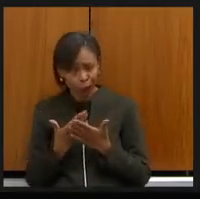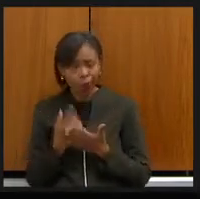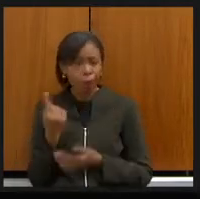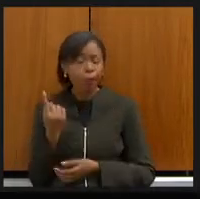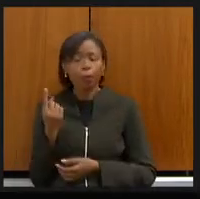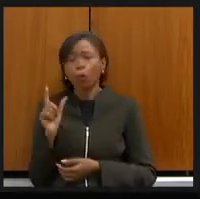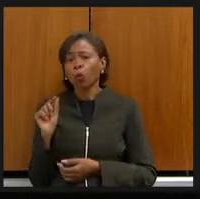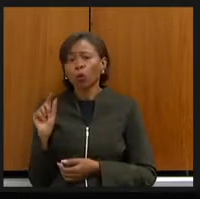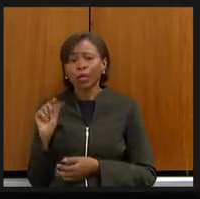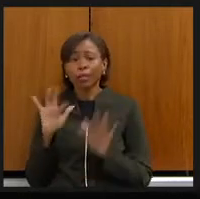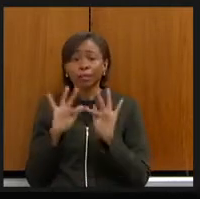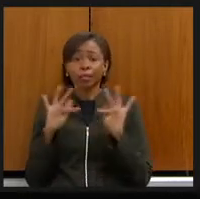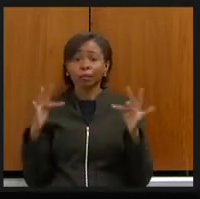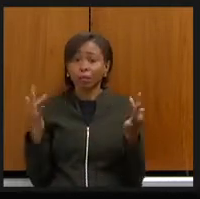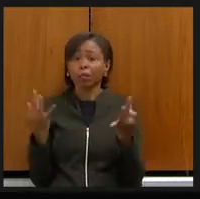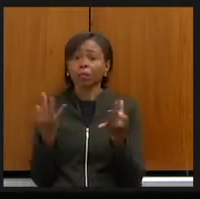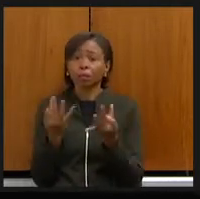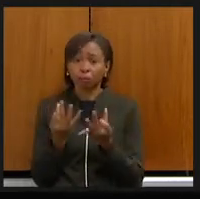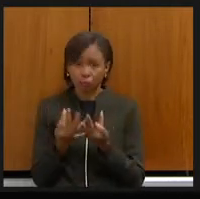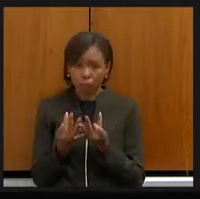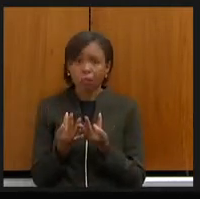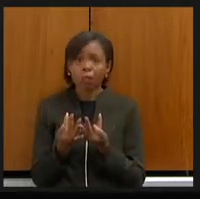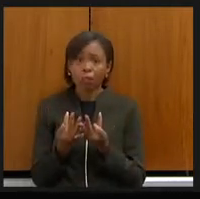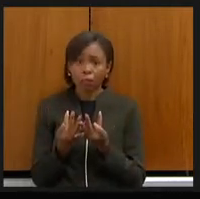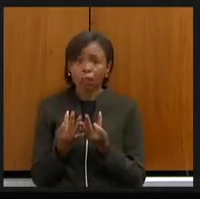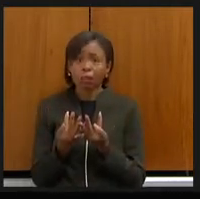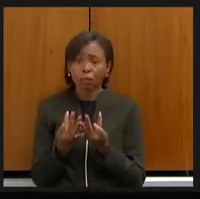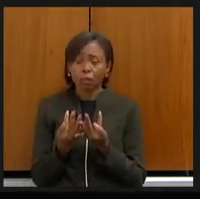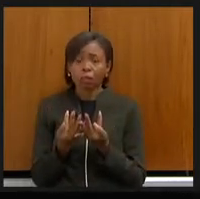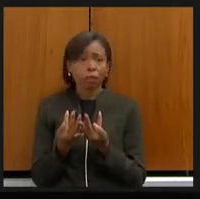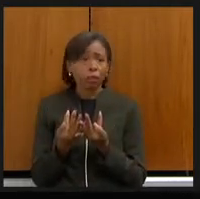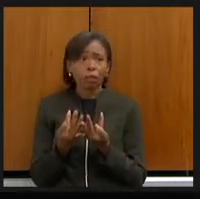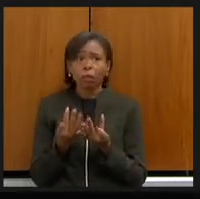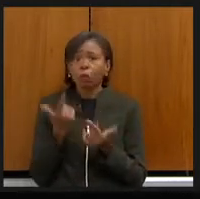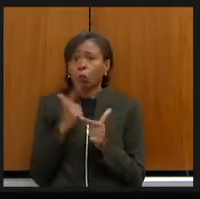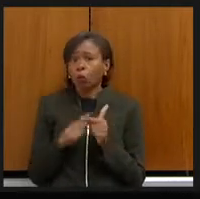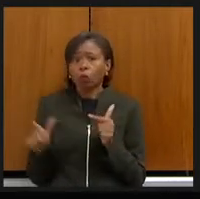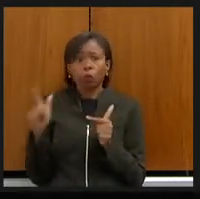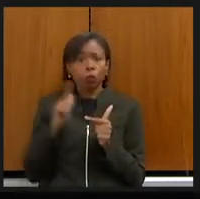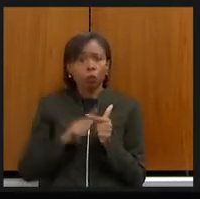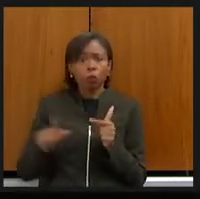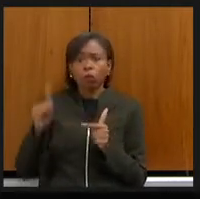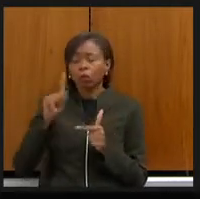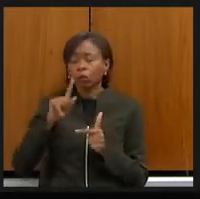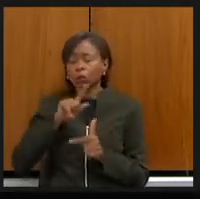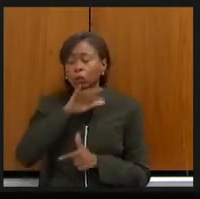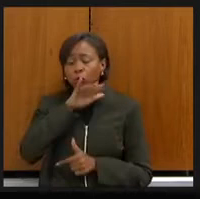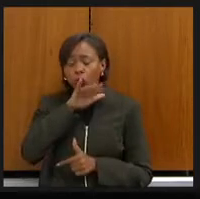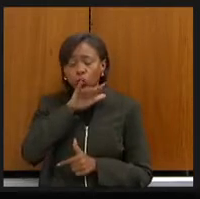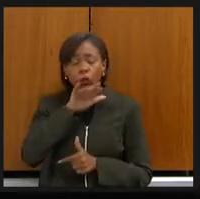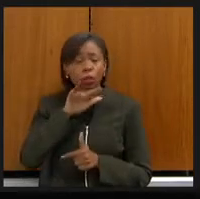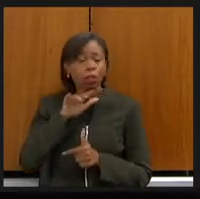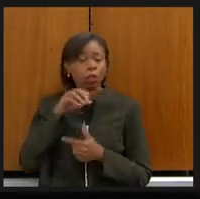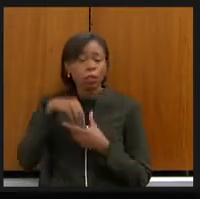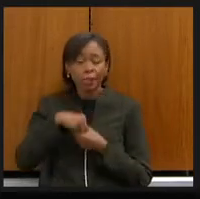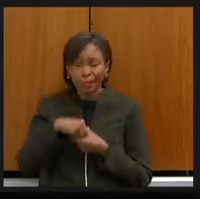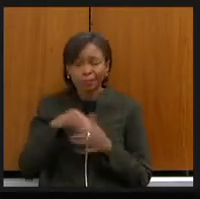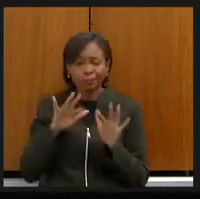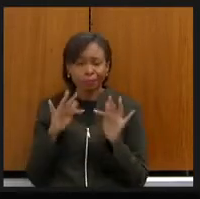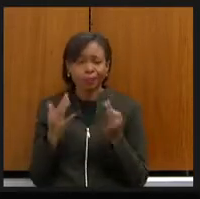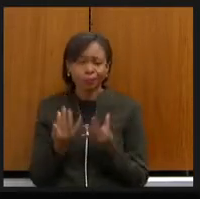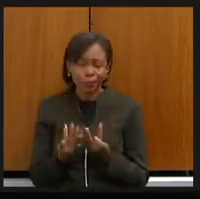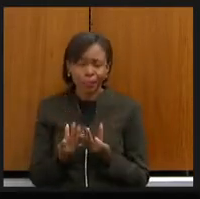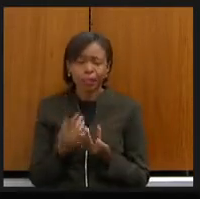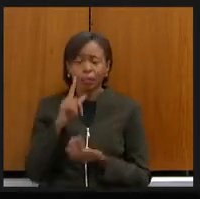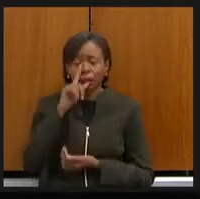primeiro lugar são as famílias desestruturadas um problema muito sério que a gente